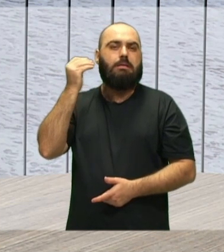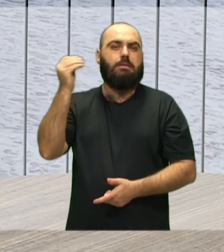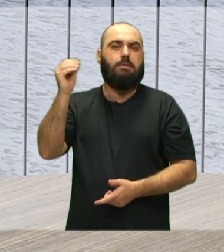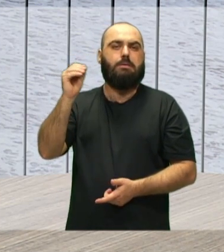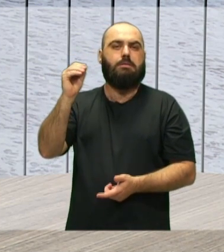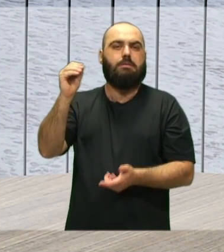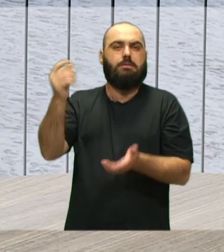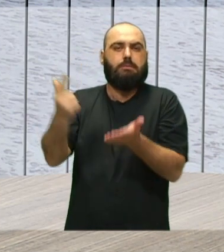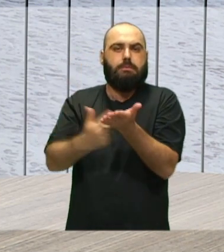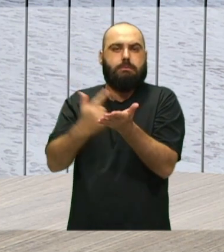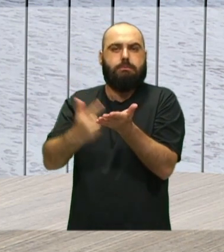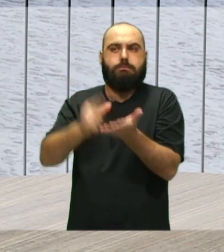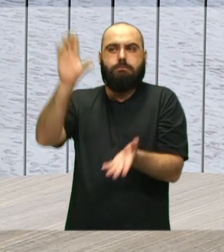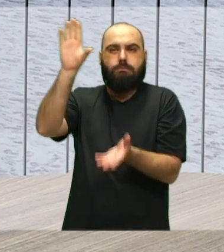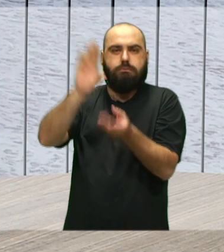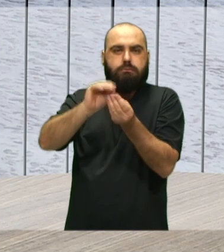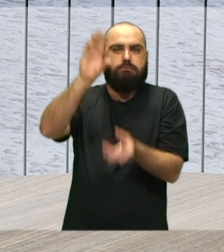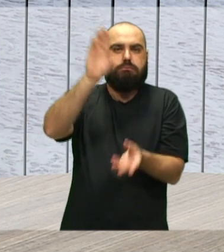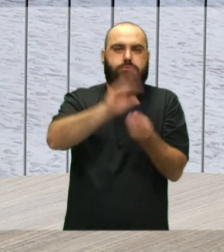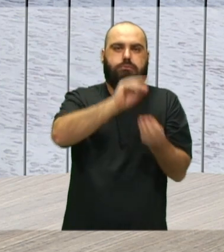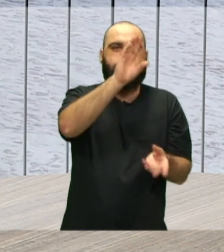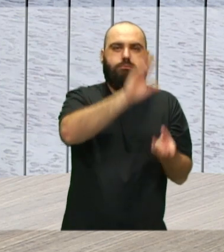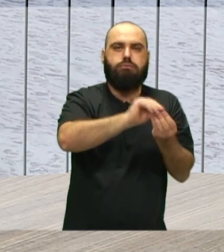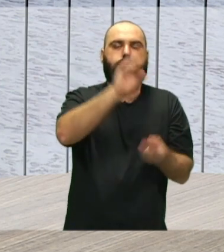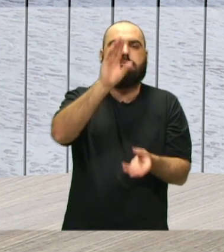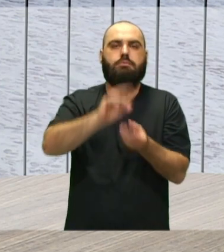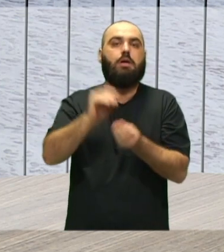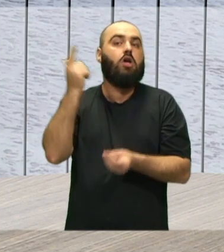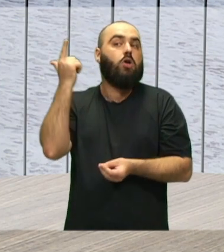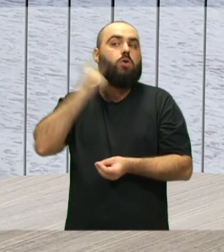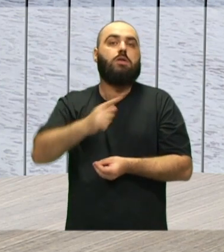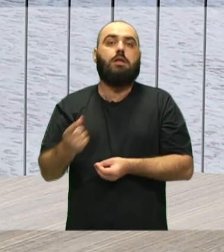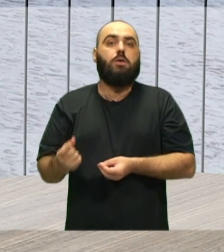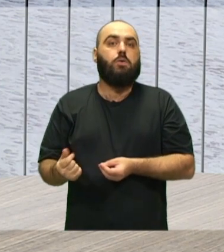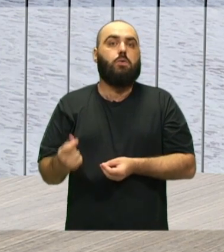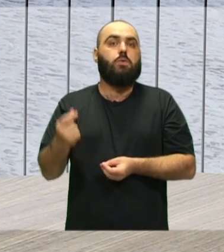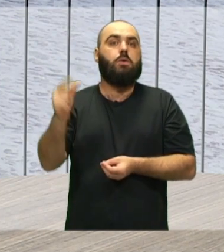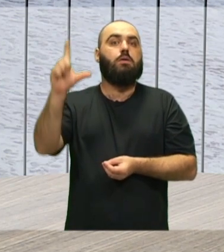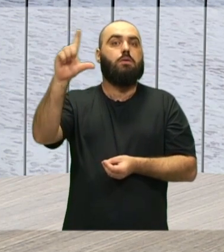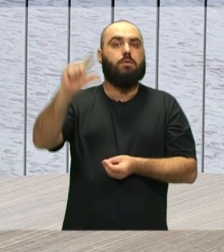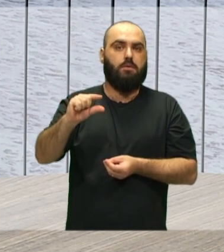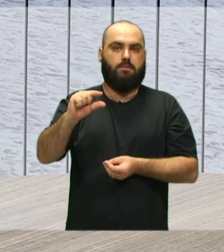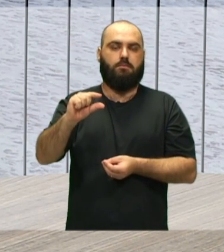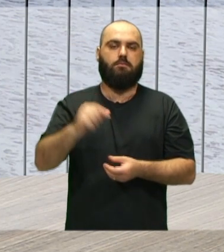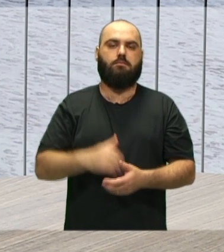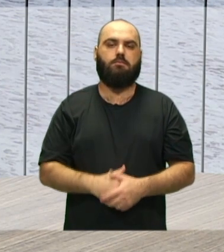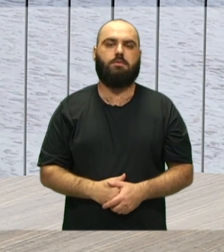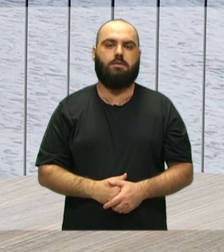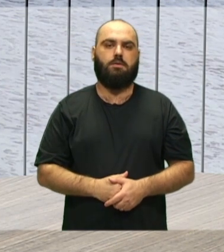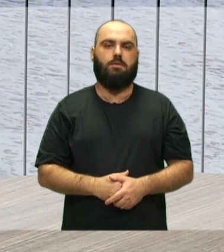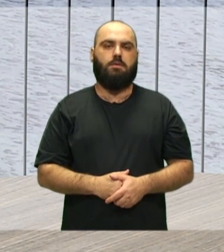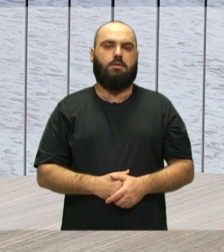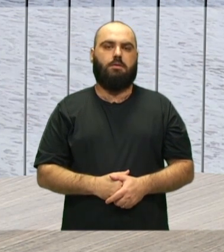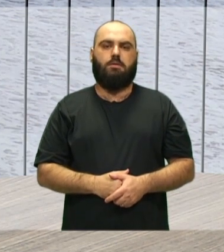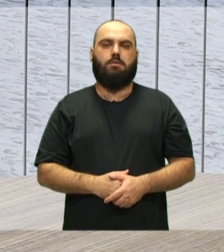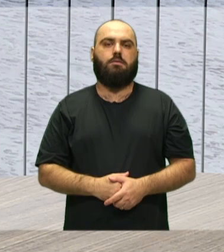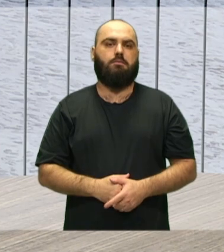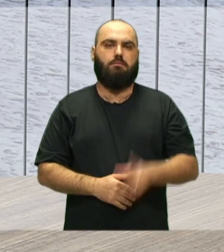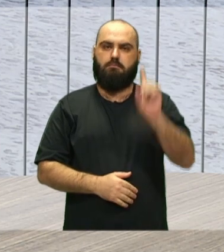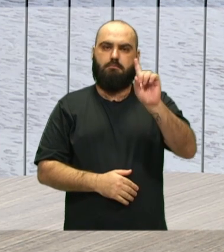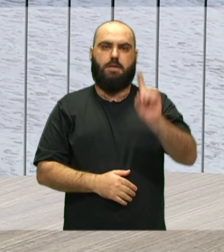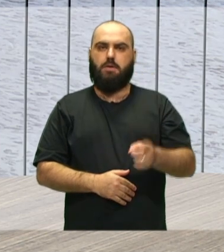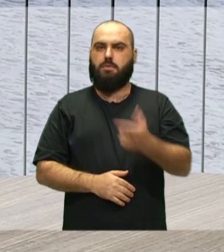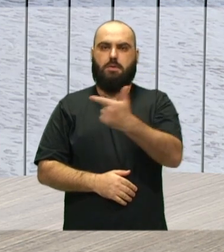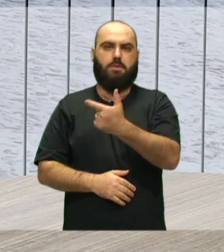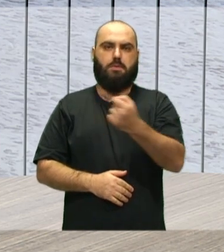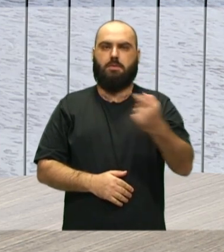maior forma possível para tentar ser o mais barato possível também, sabe? Tinha dado no começo 1.200